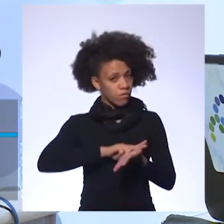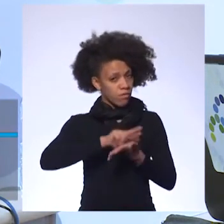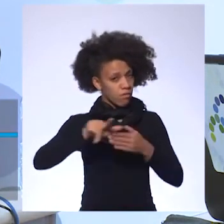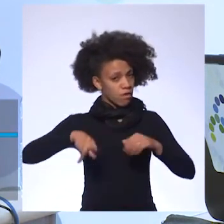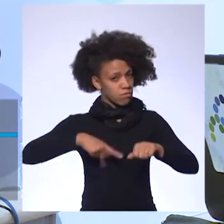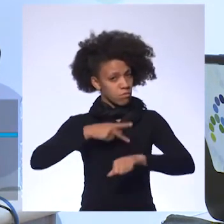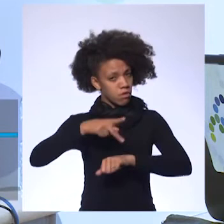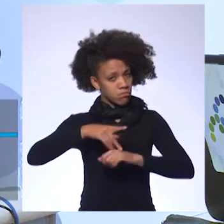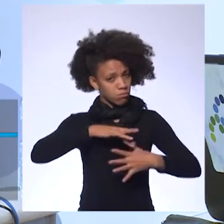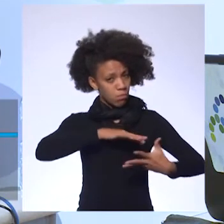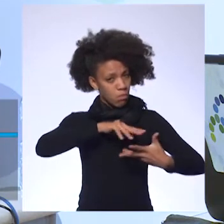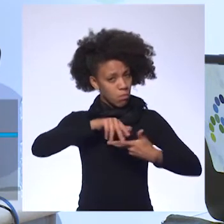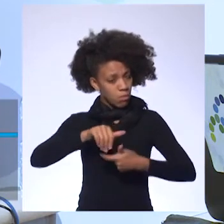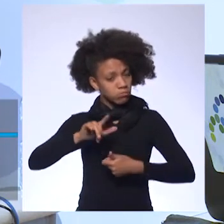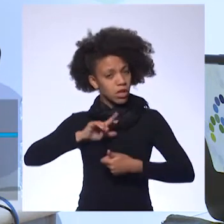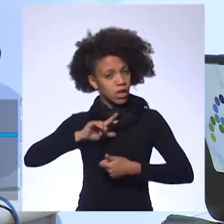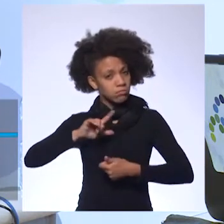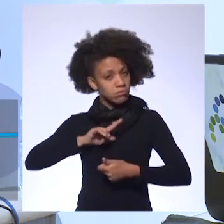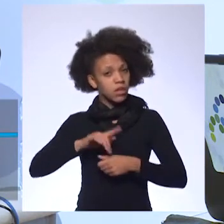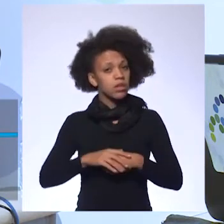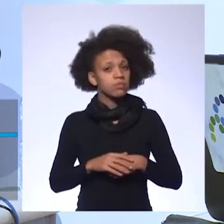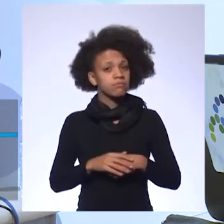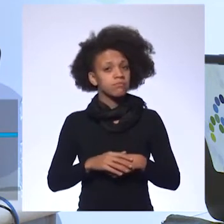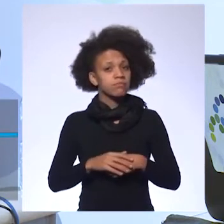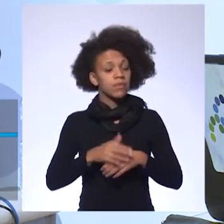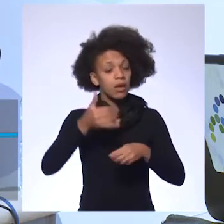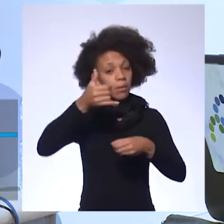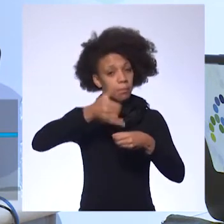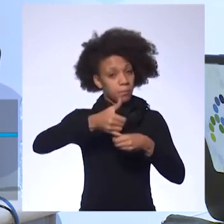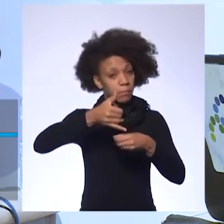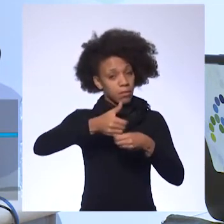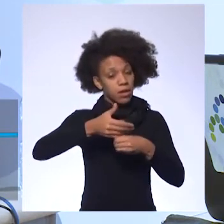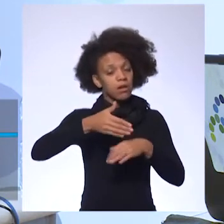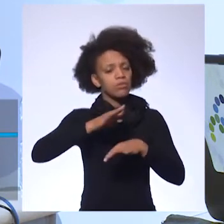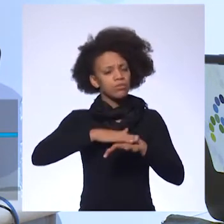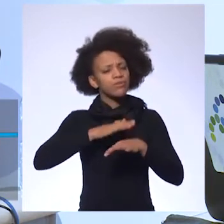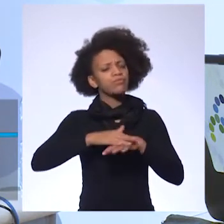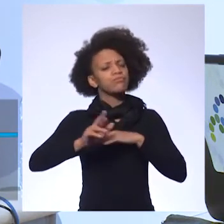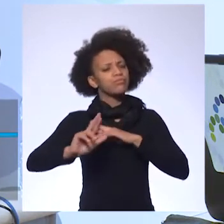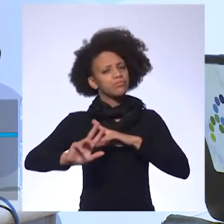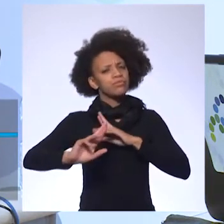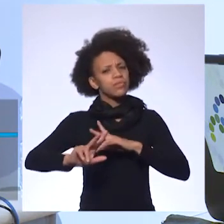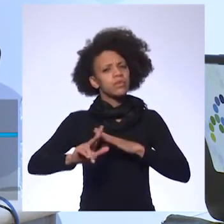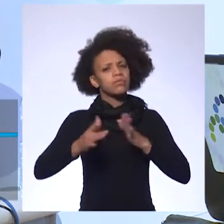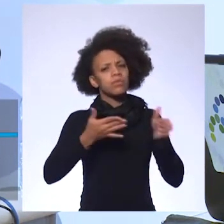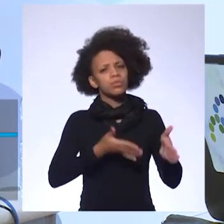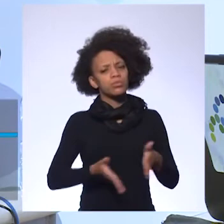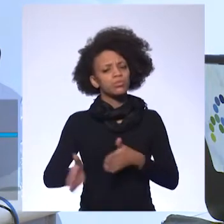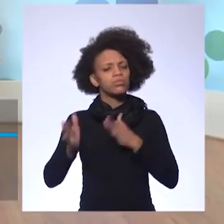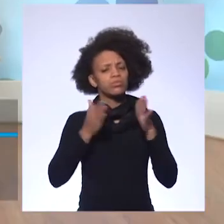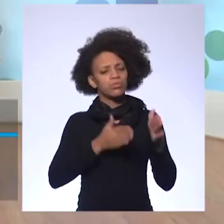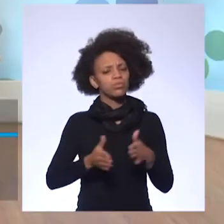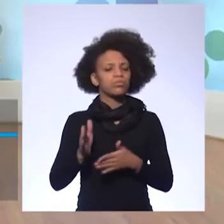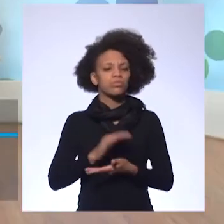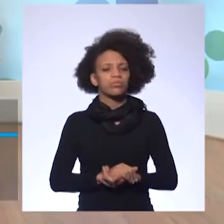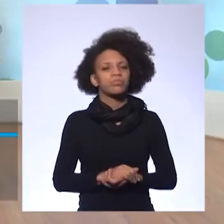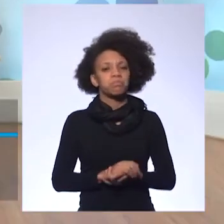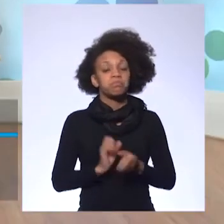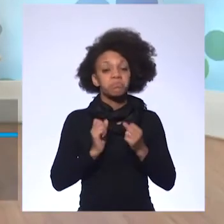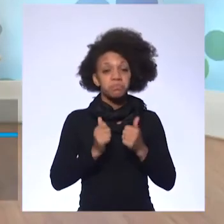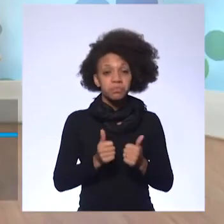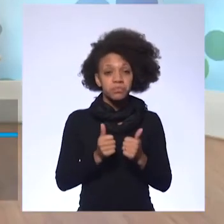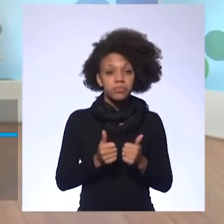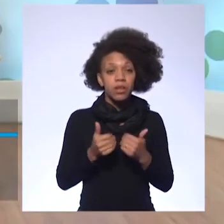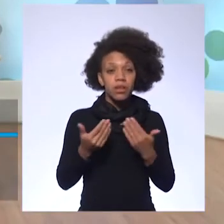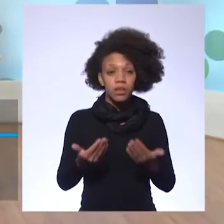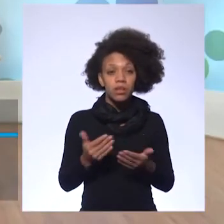lugares do mundo aí possuem reservas, né, que realmente fazem diferença nos seus processos produtivos. Muito bem. E para